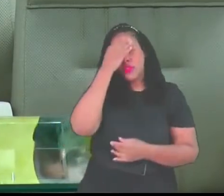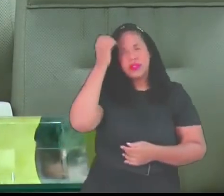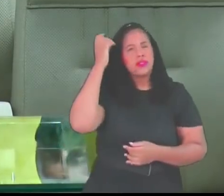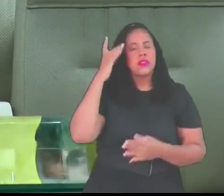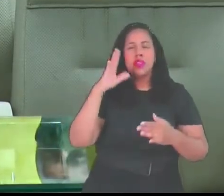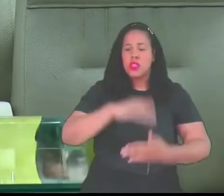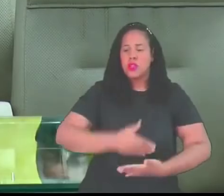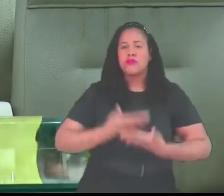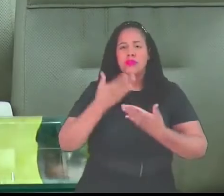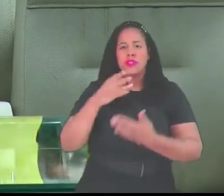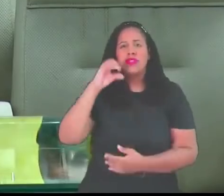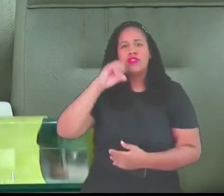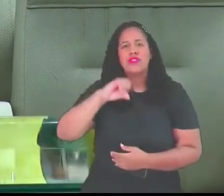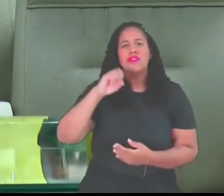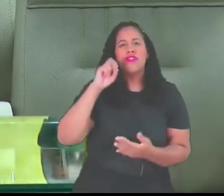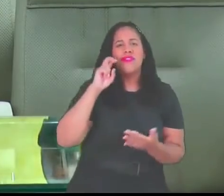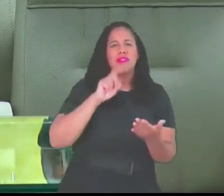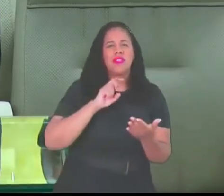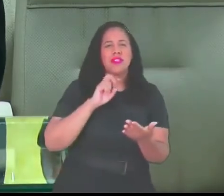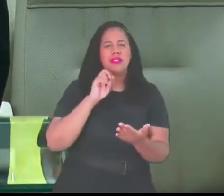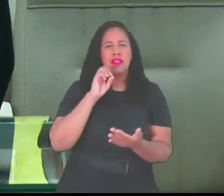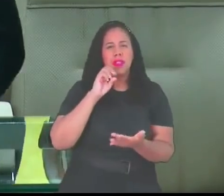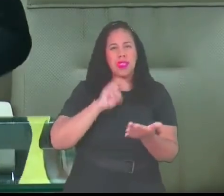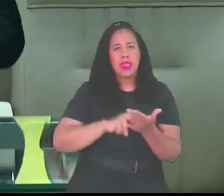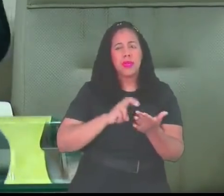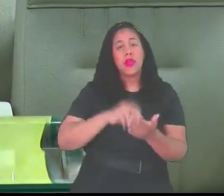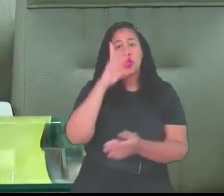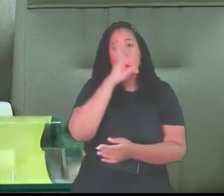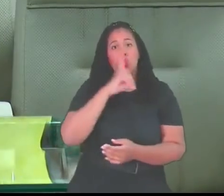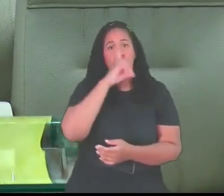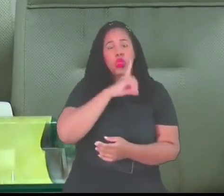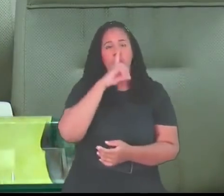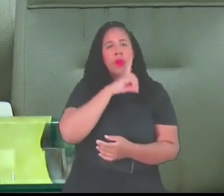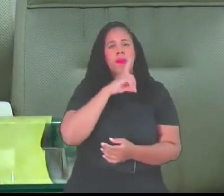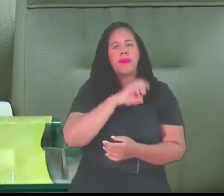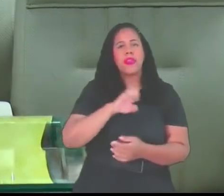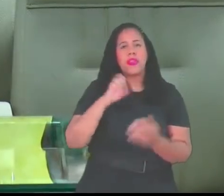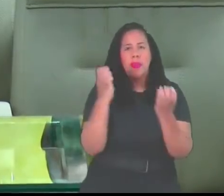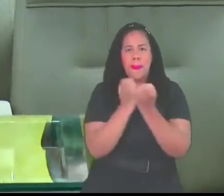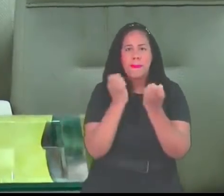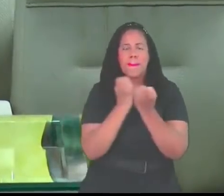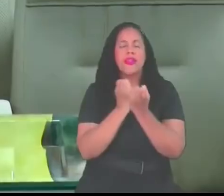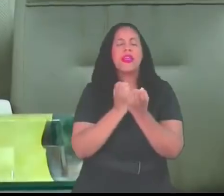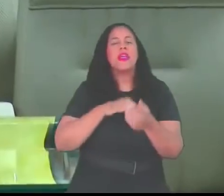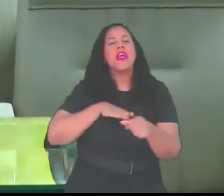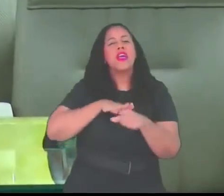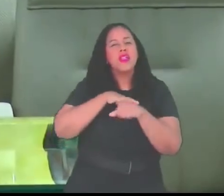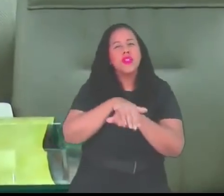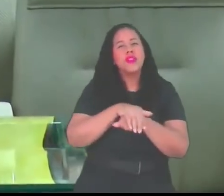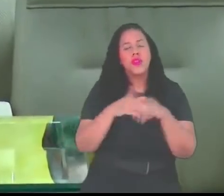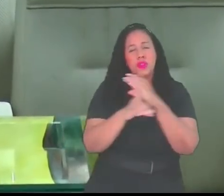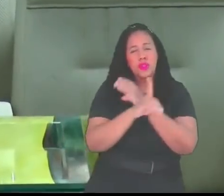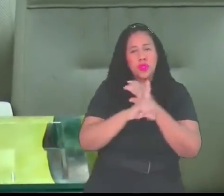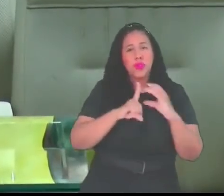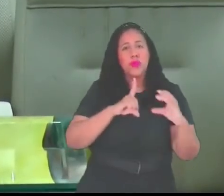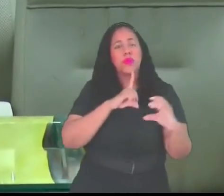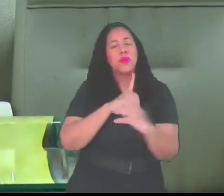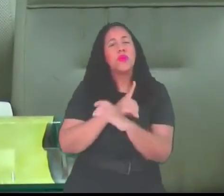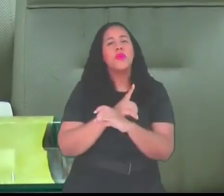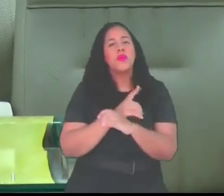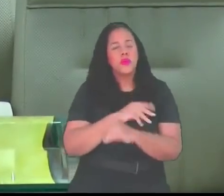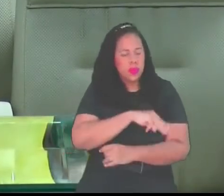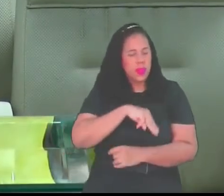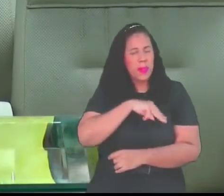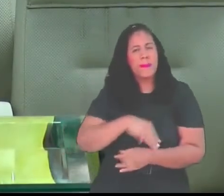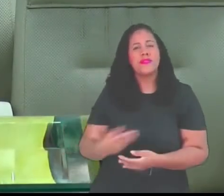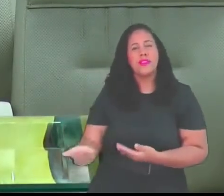partir das 9 horas. Domingo a escola bíblica a partir das 9 horas. E à noite, um culto evangelístico com a temática missionária. Traga